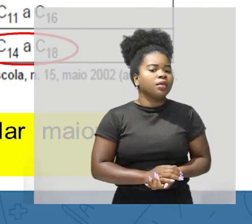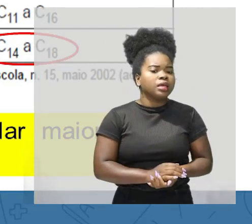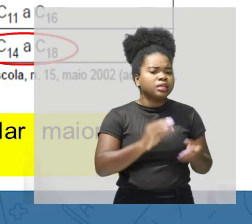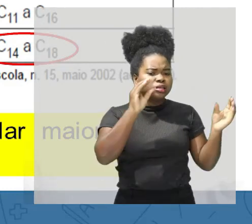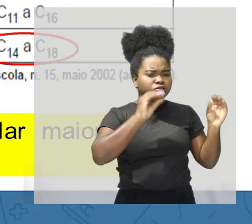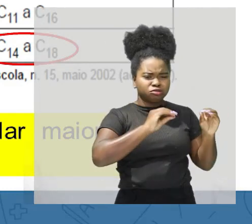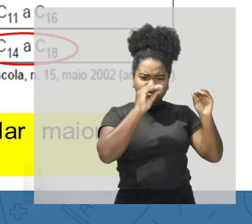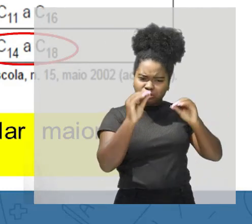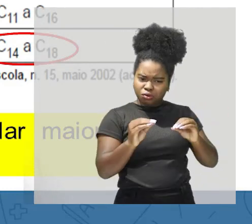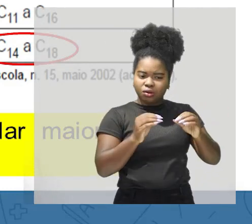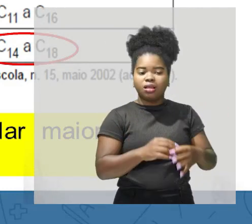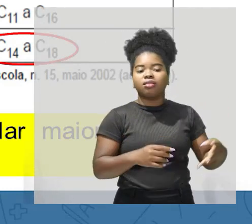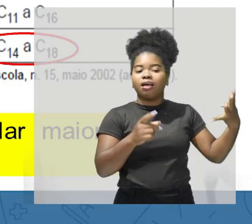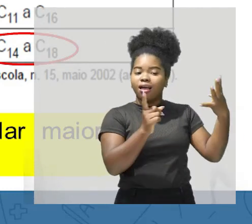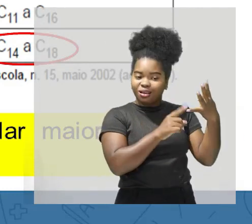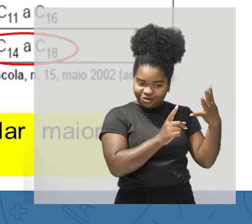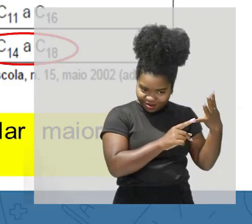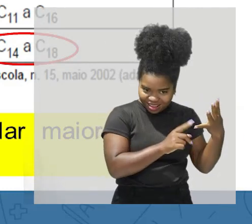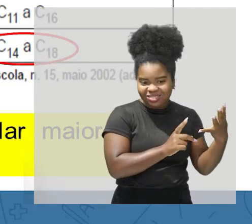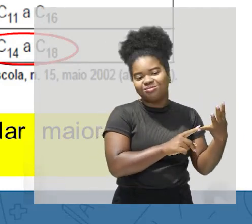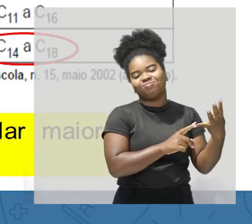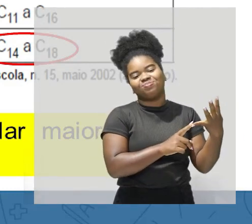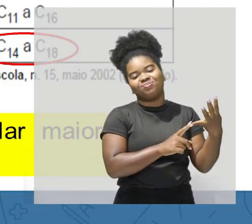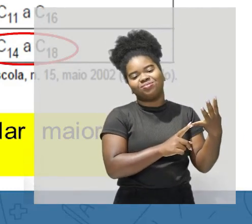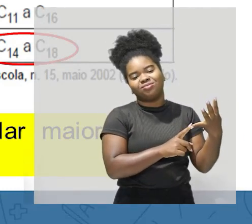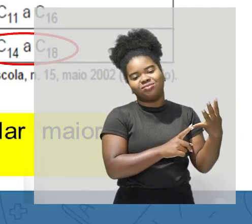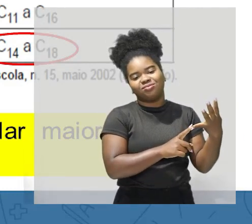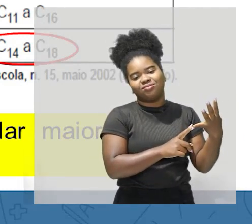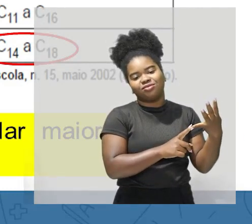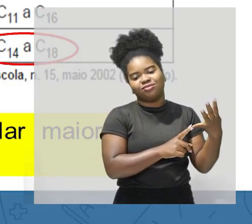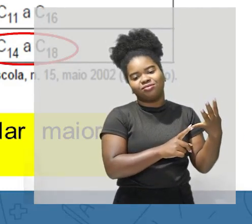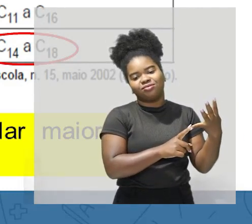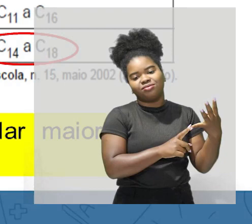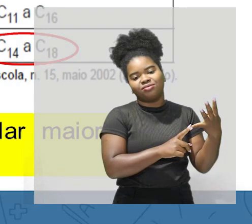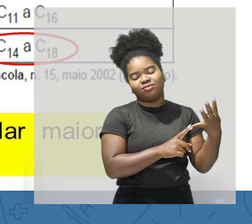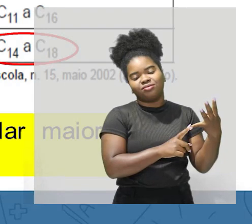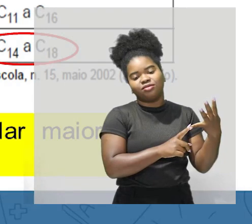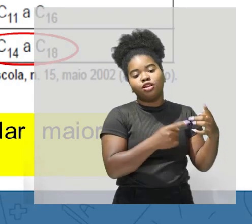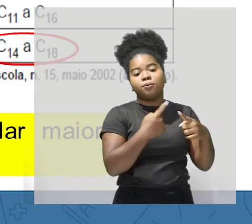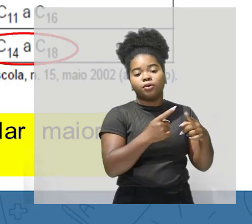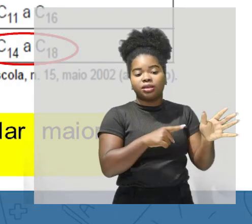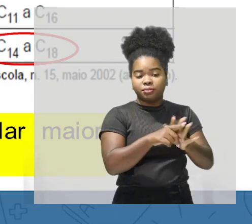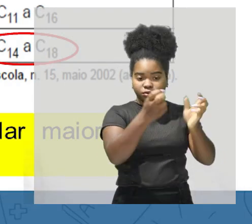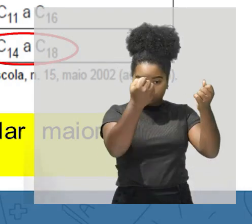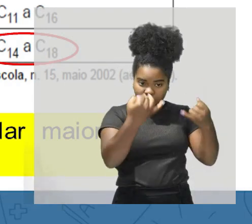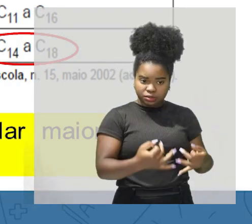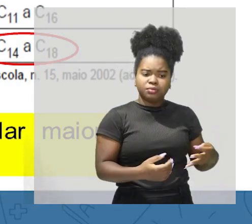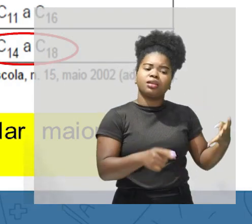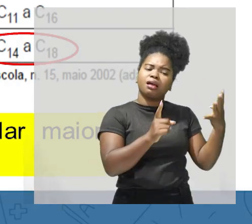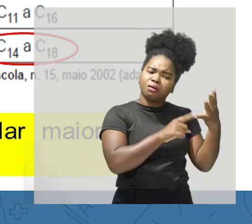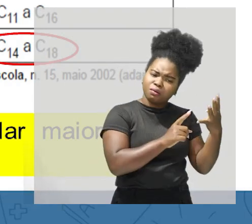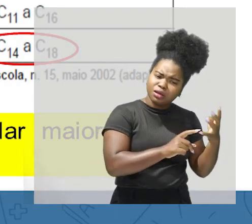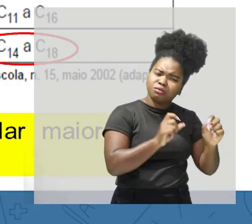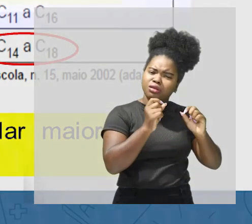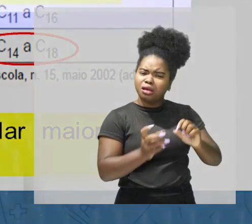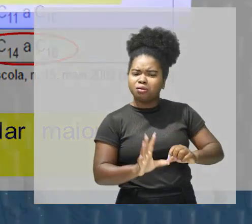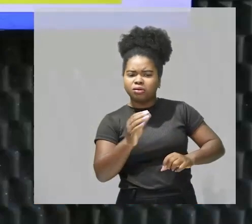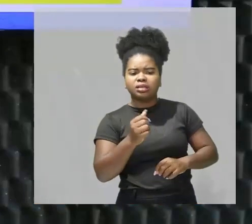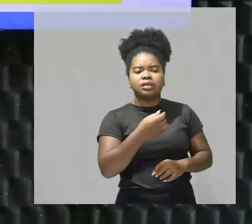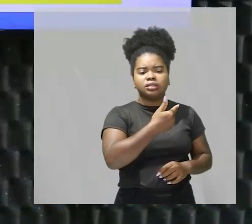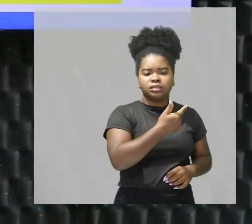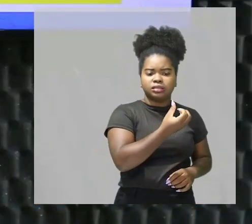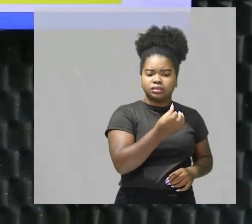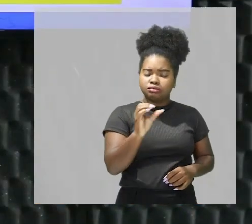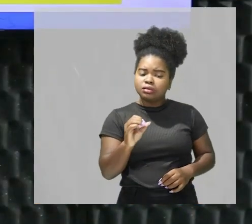destaca a fração 4, que é o objeto da pergunta, que acontece em uma temperatura entre 260 e